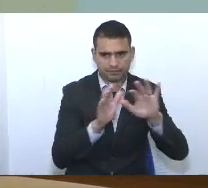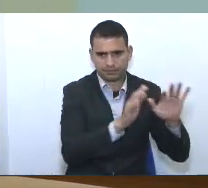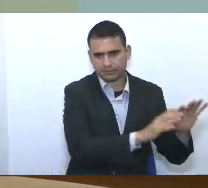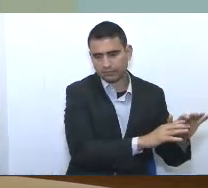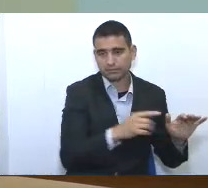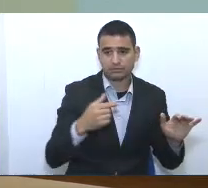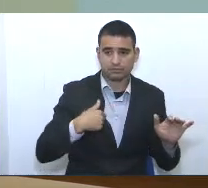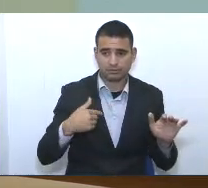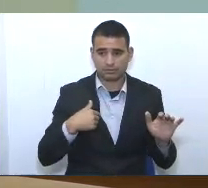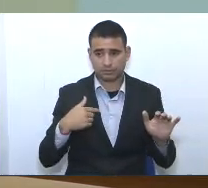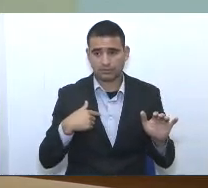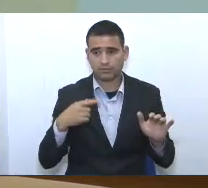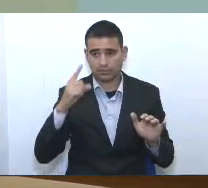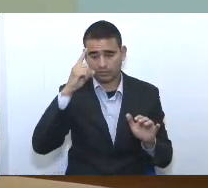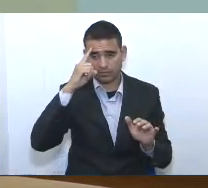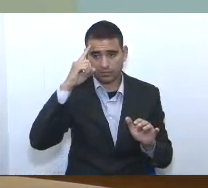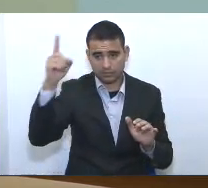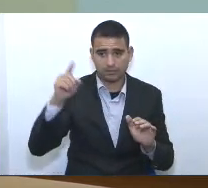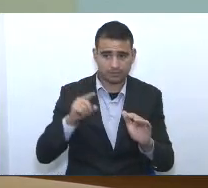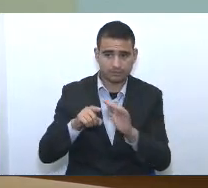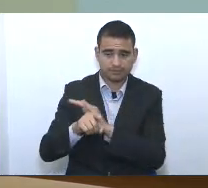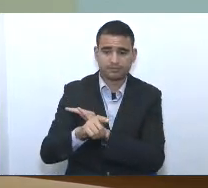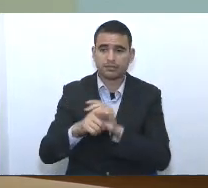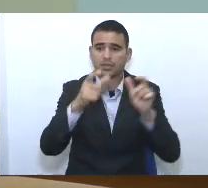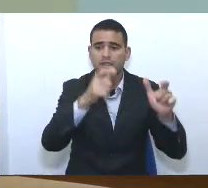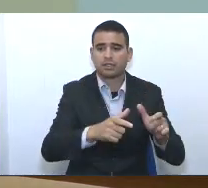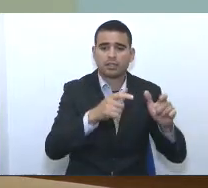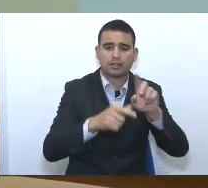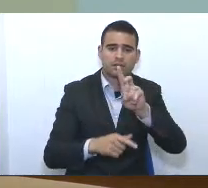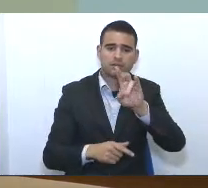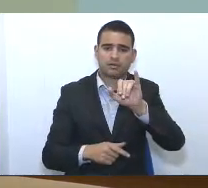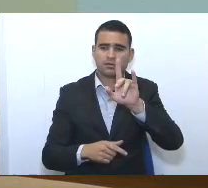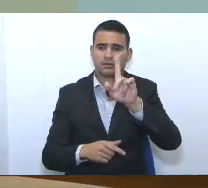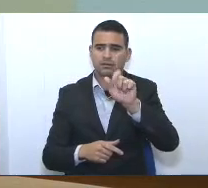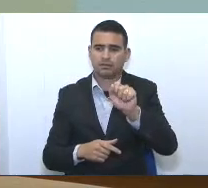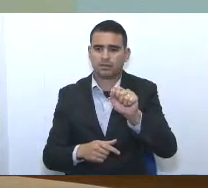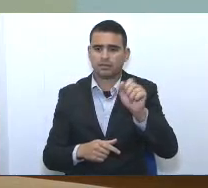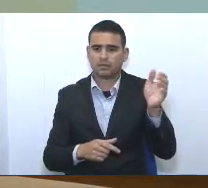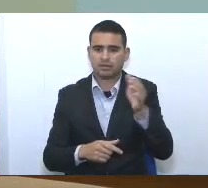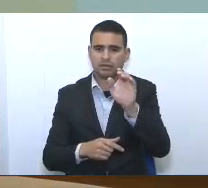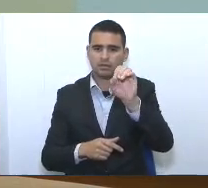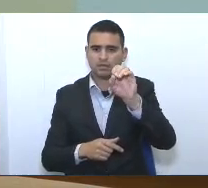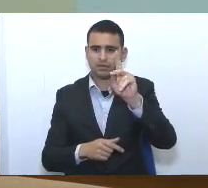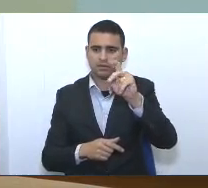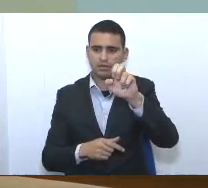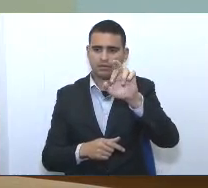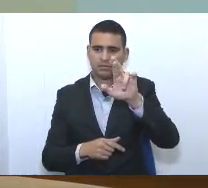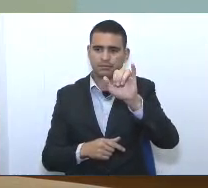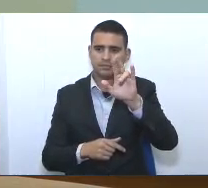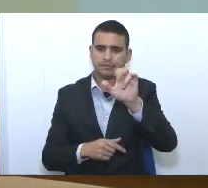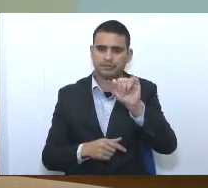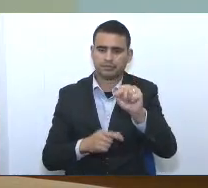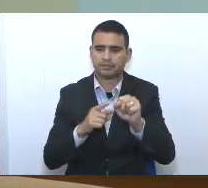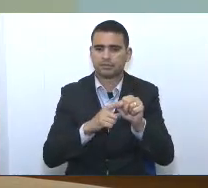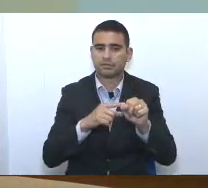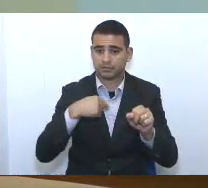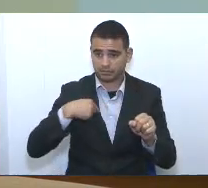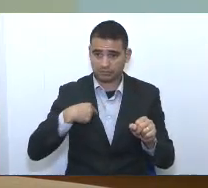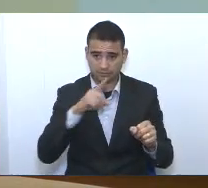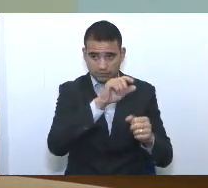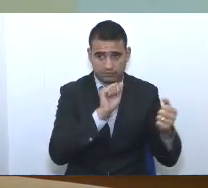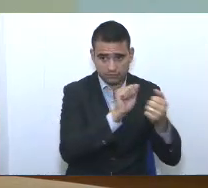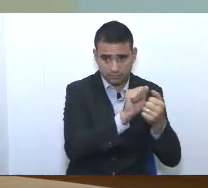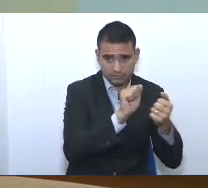gente participou há pouco tempo, que é a Vila Operária. A questão da Vila Operária é uma questão que nós tivemos lá participando,